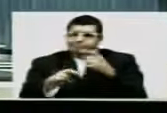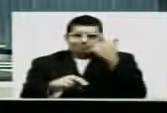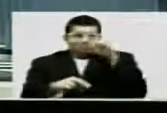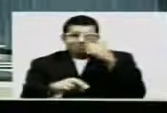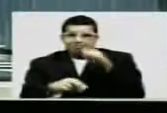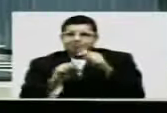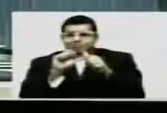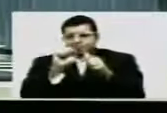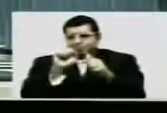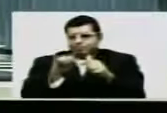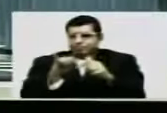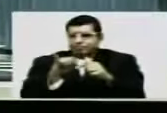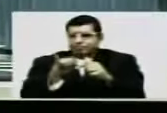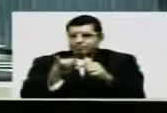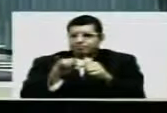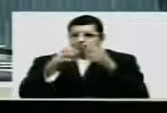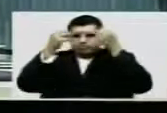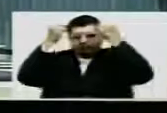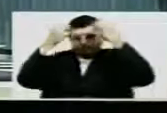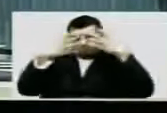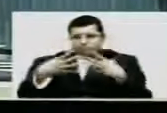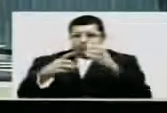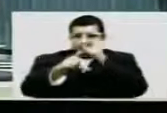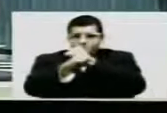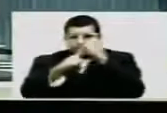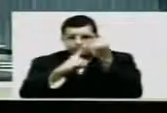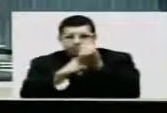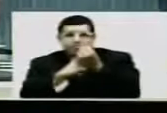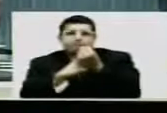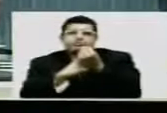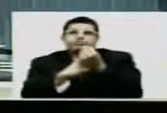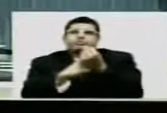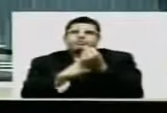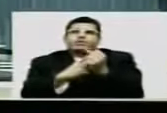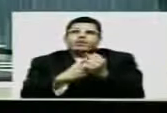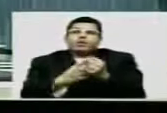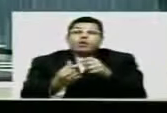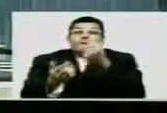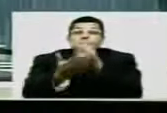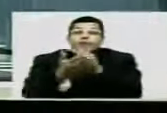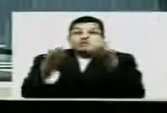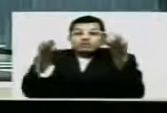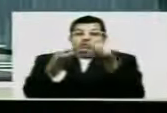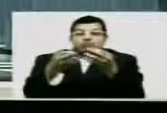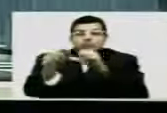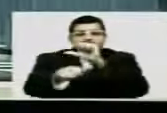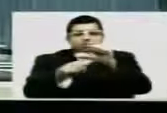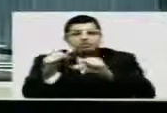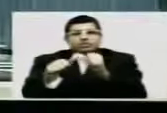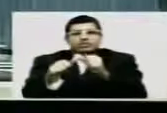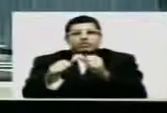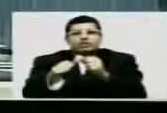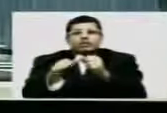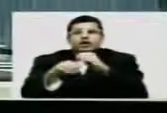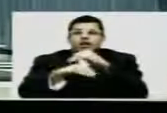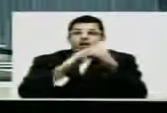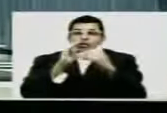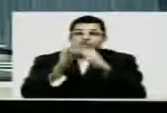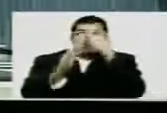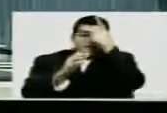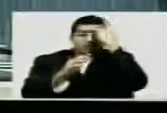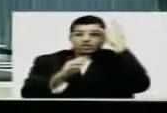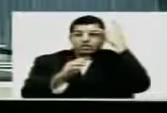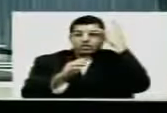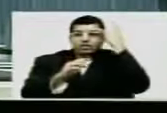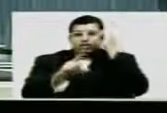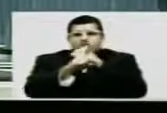não deveria explicar à sociedade o preço dessa mudança aos interesses do povo do